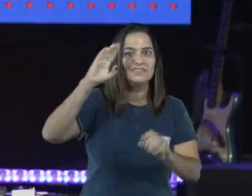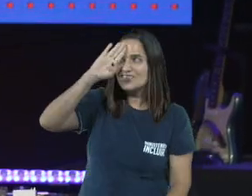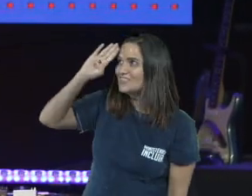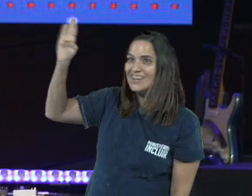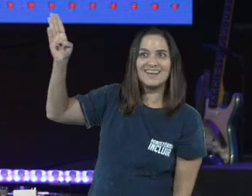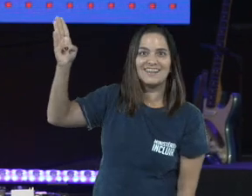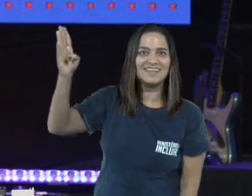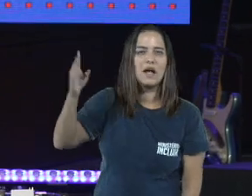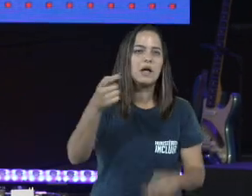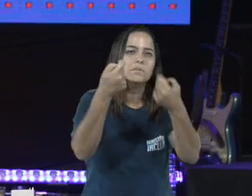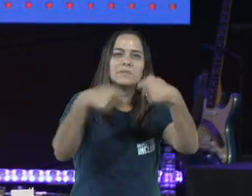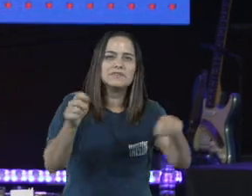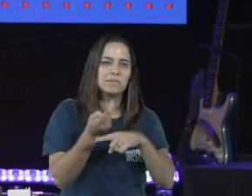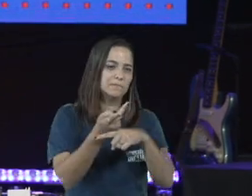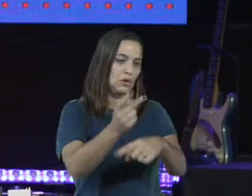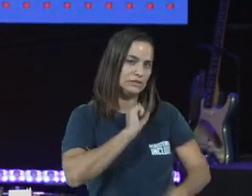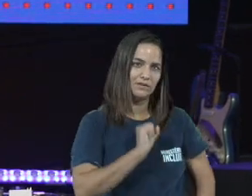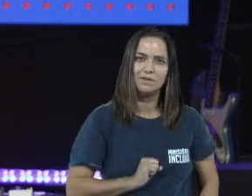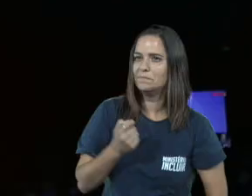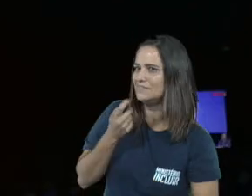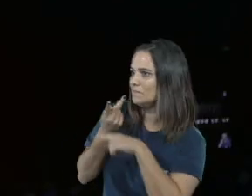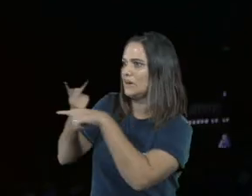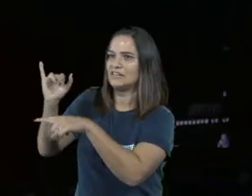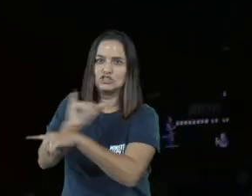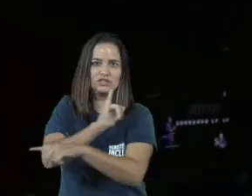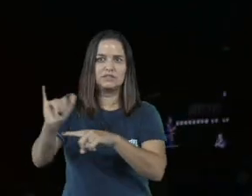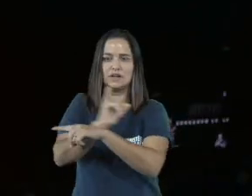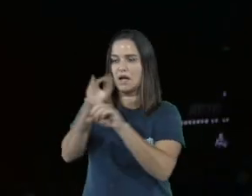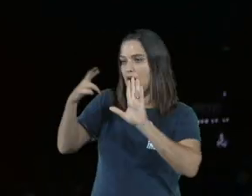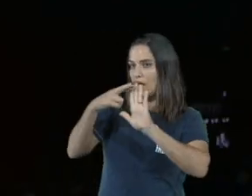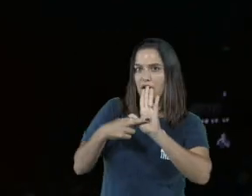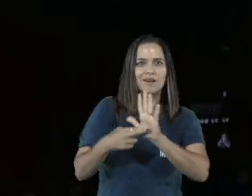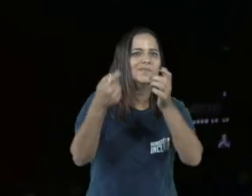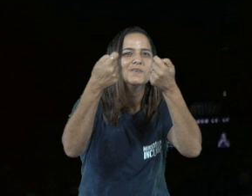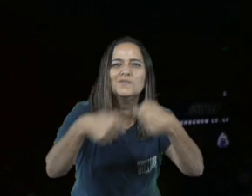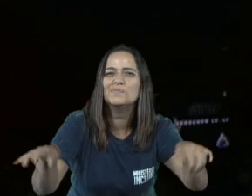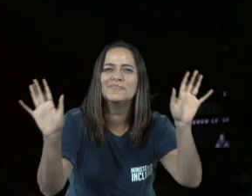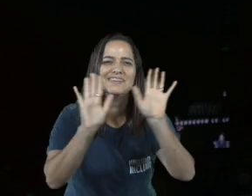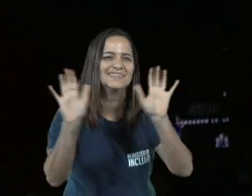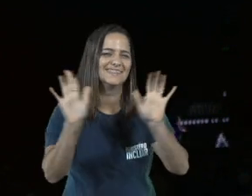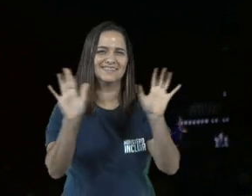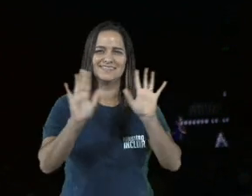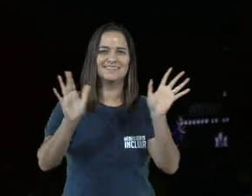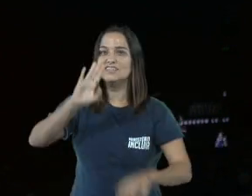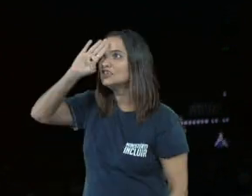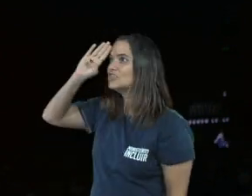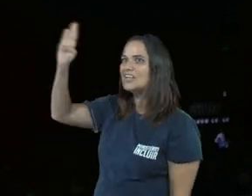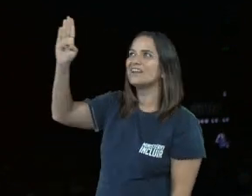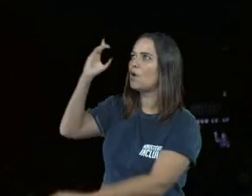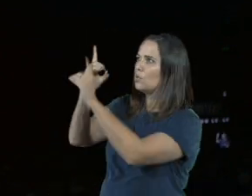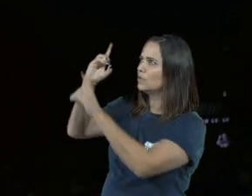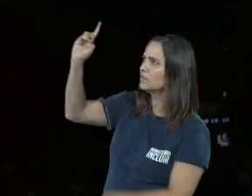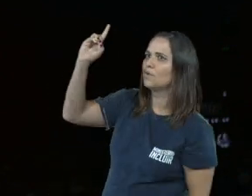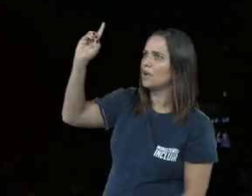tem mais que amarrar a cordinha no pé Bom dia por ano e aí a promoção do Santos mas se não ficar santificado morre lá dentro